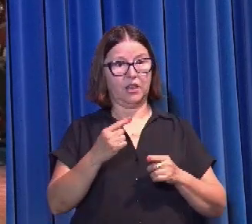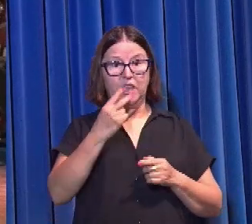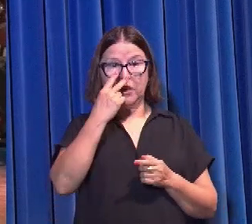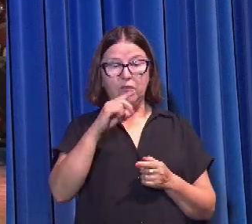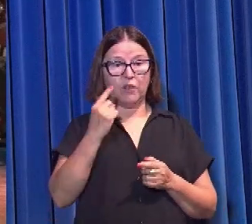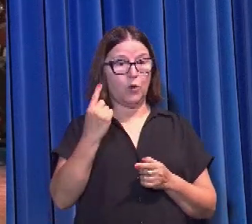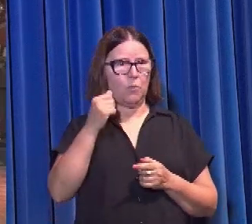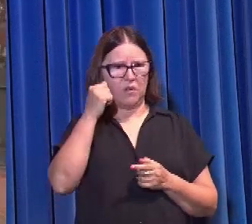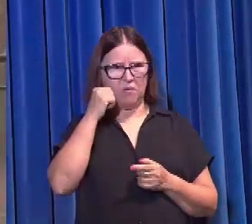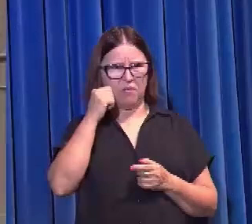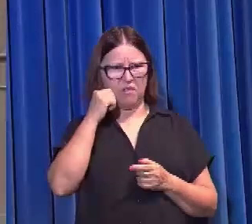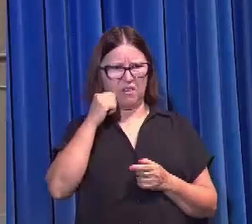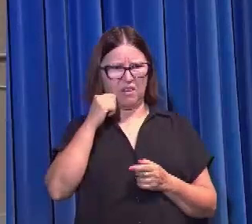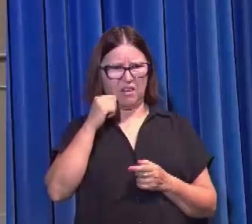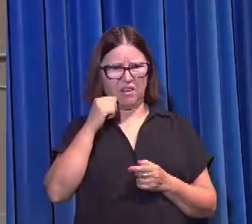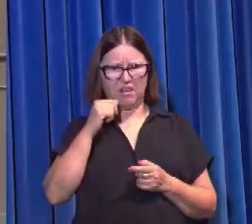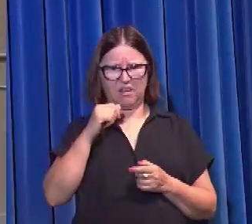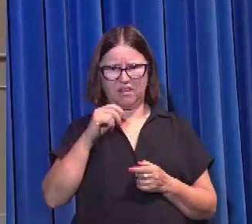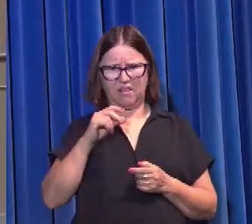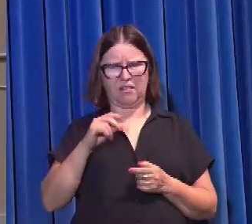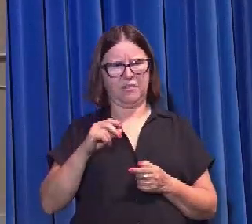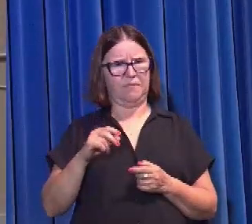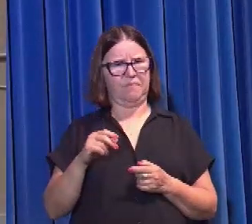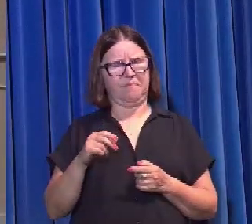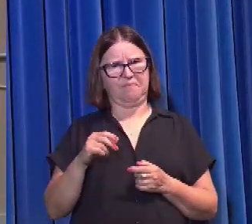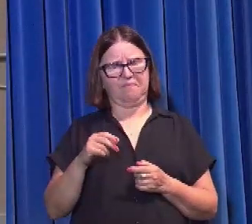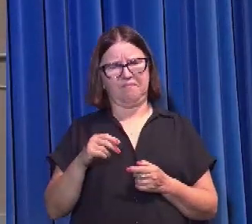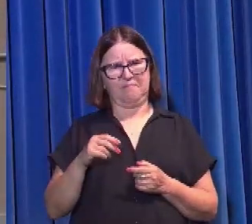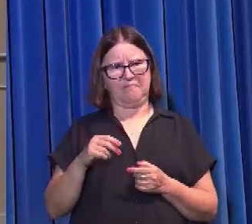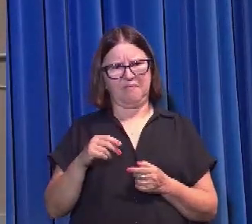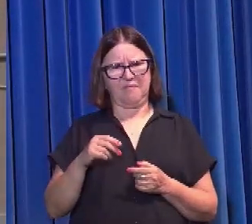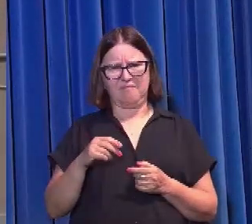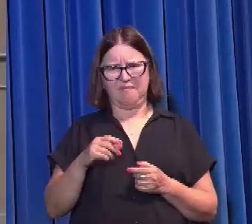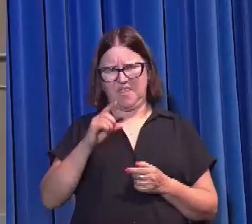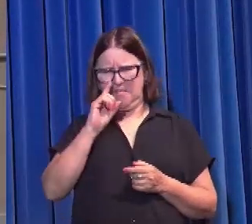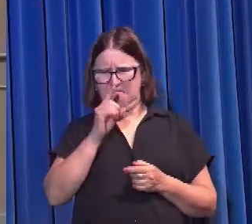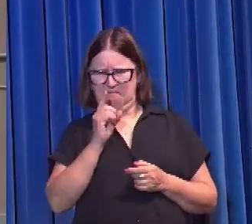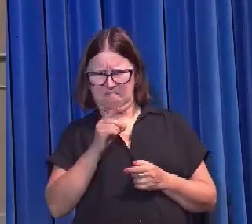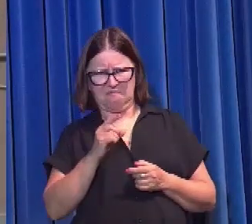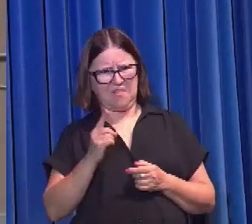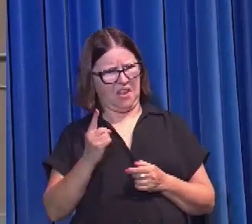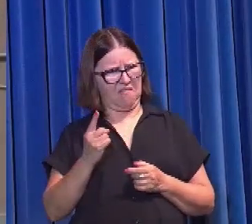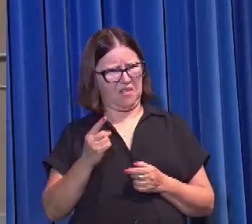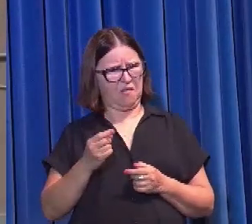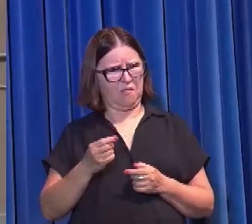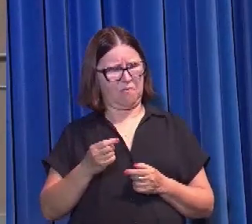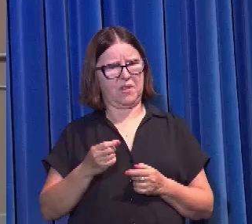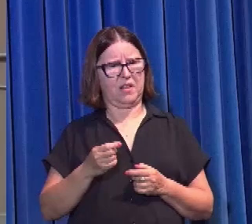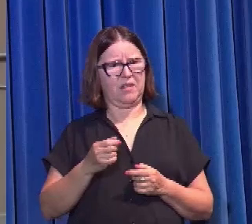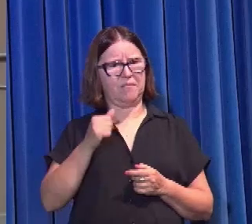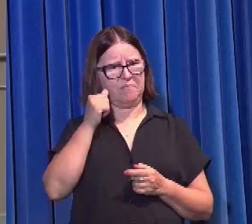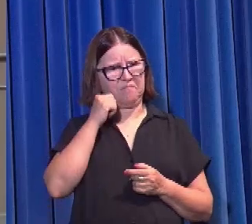Mas destratando de uma maneira. E naquele momento eu fiquei com uma raiva da irmã.